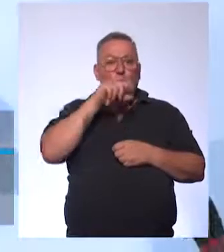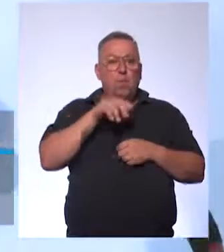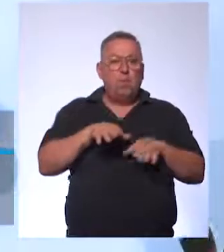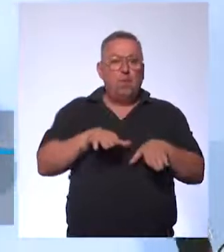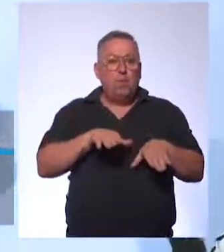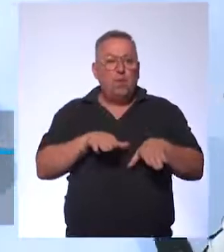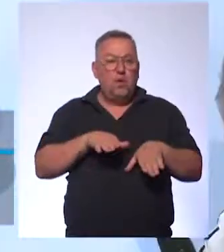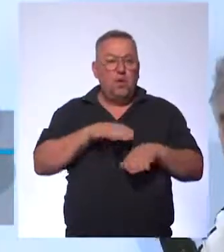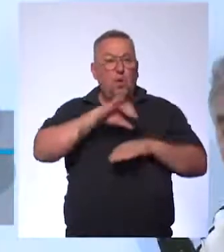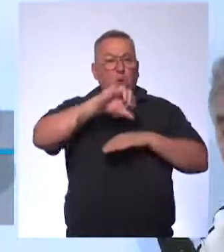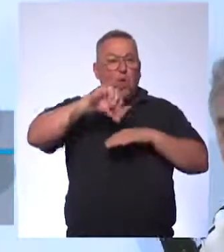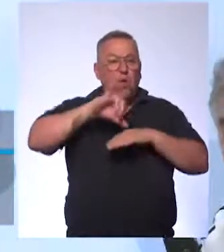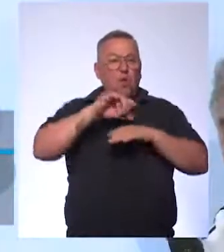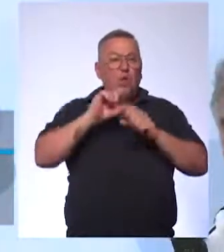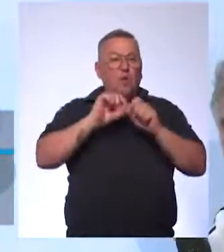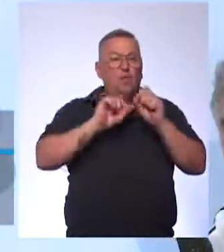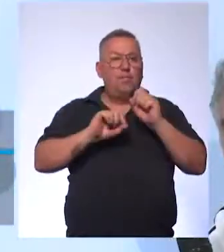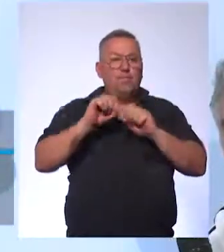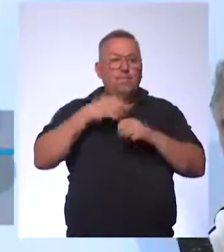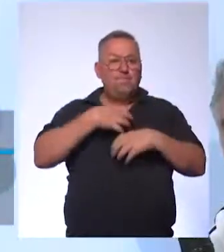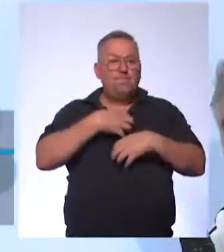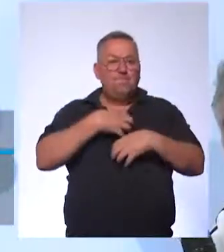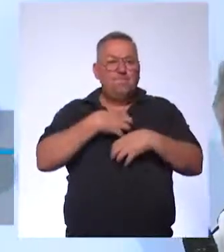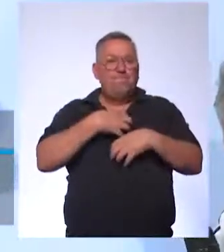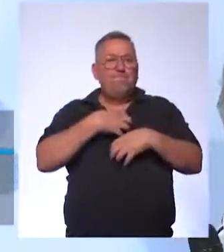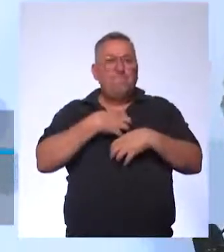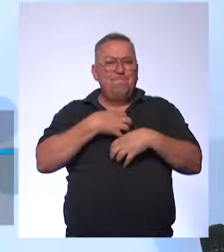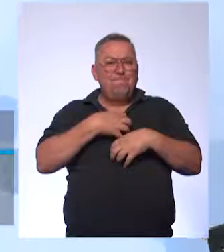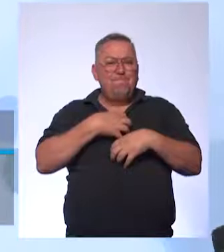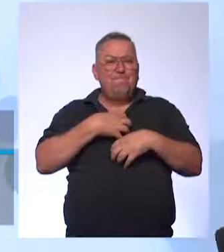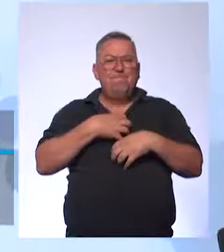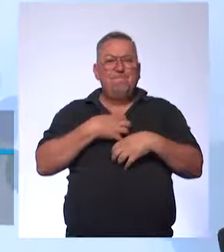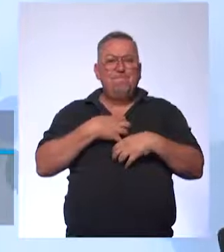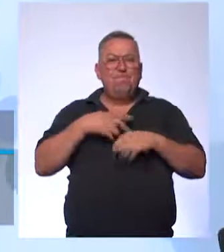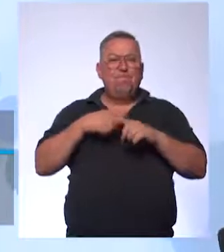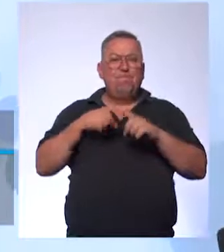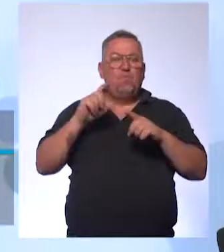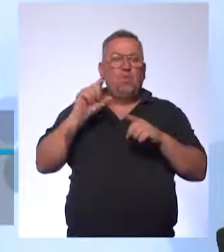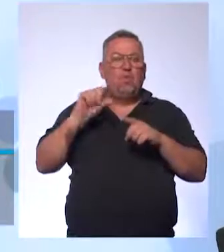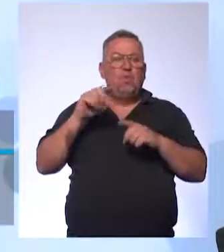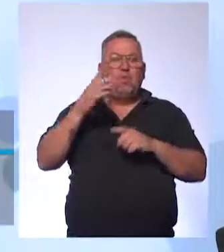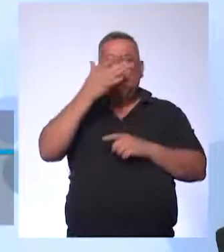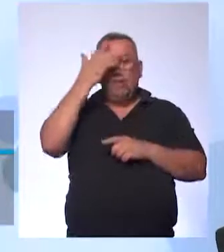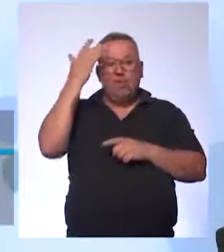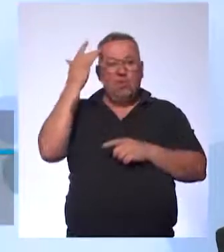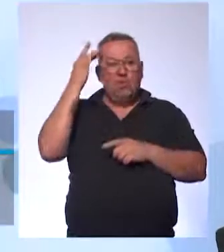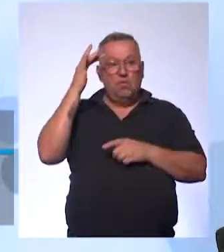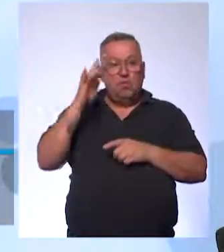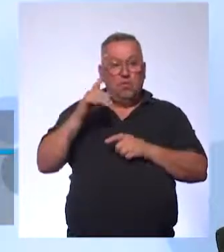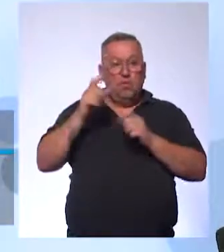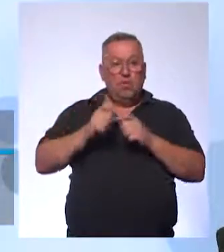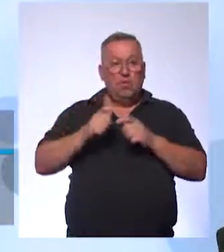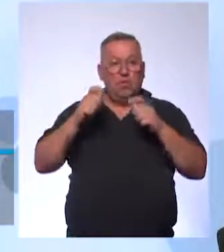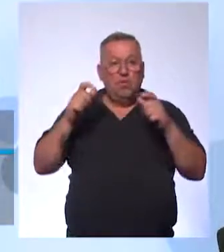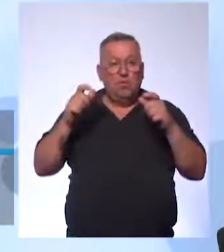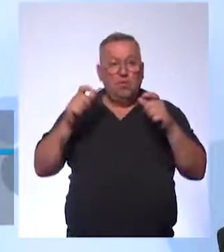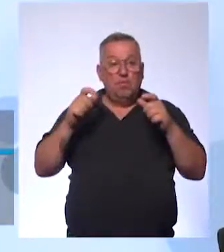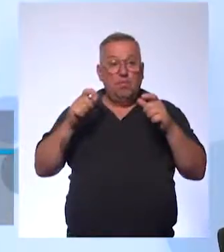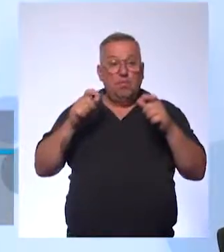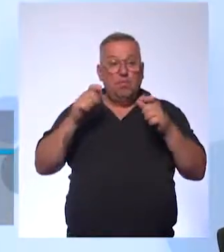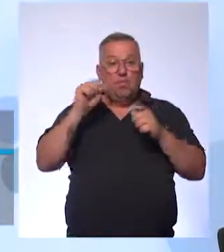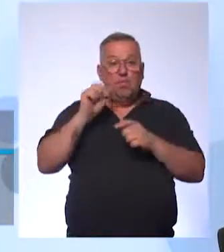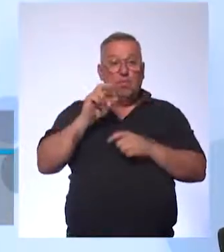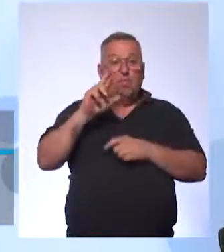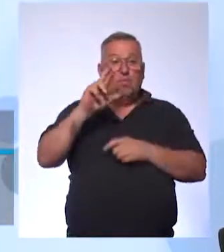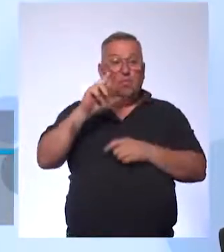de óleo, e a gente fica comovido, e tem que ficar mesmo. Mas o que muita gente não sabe é que a maioria do